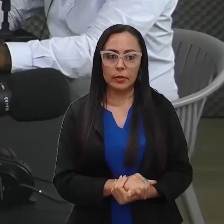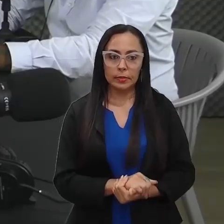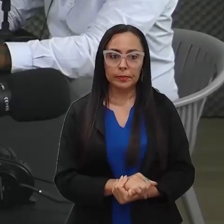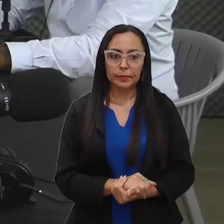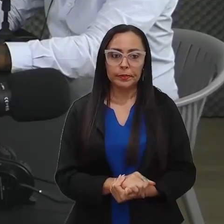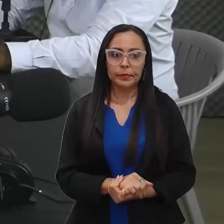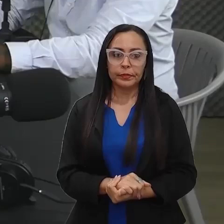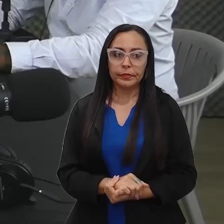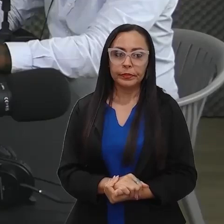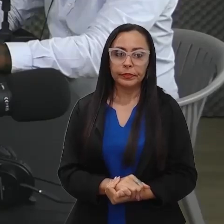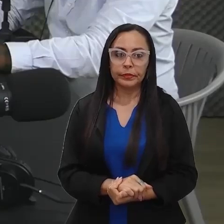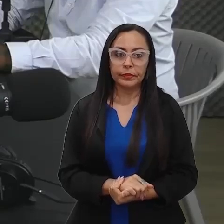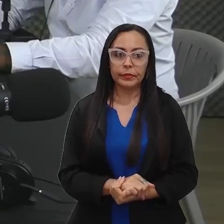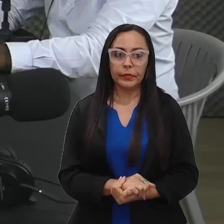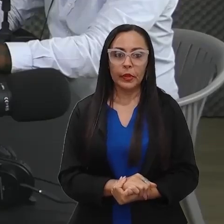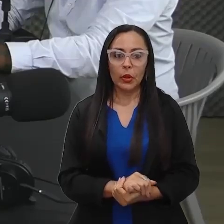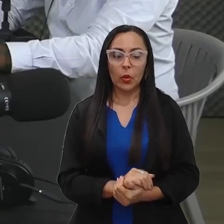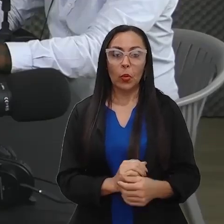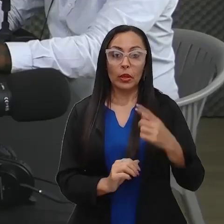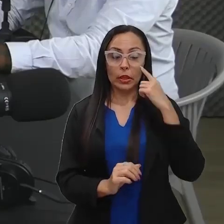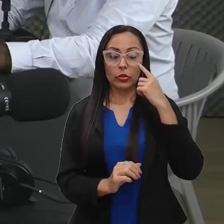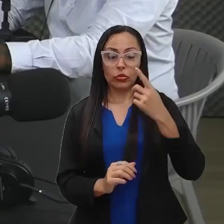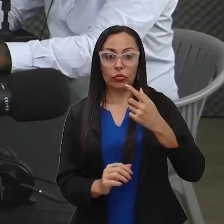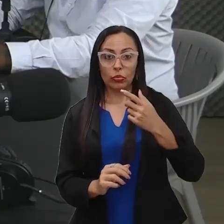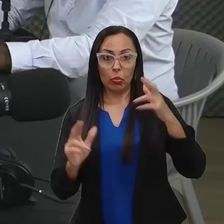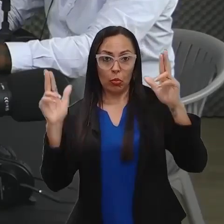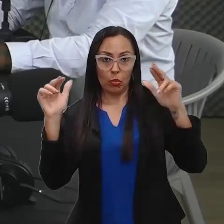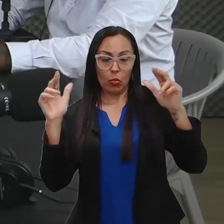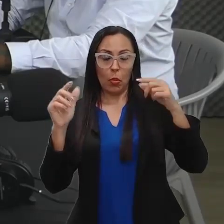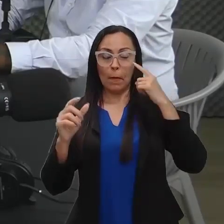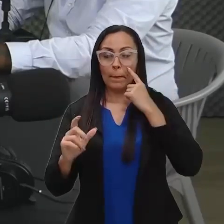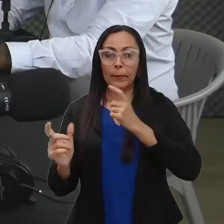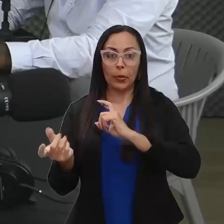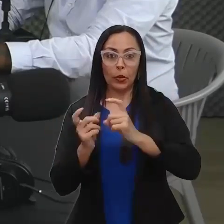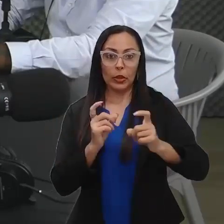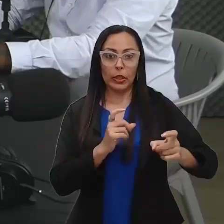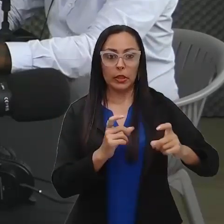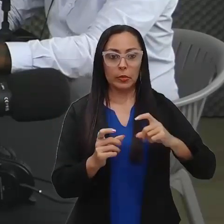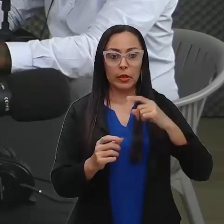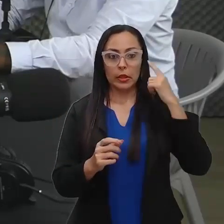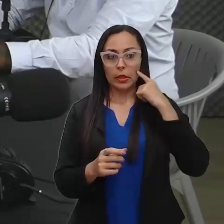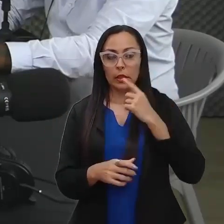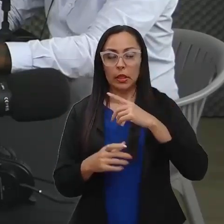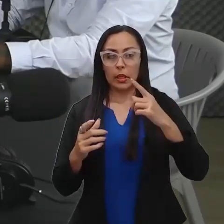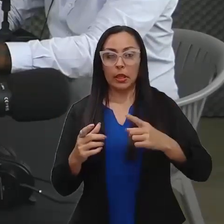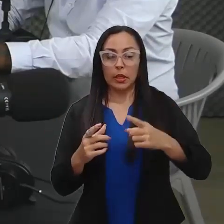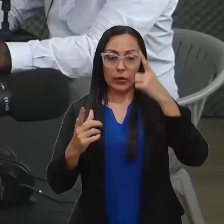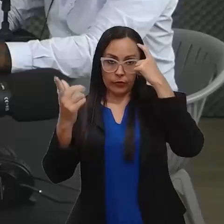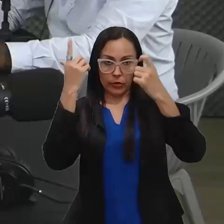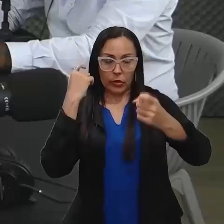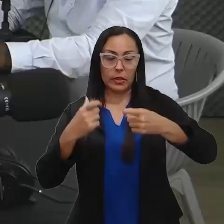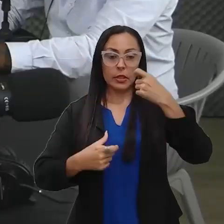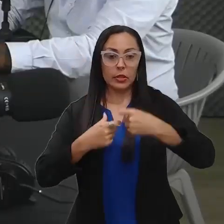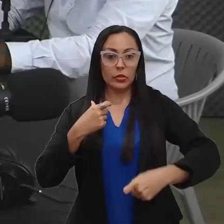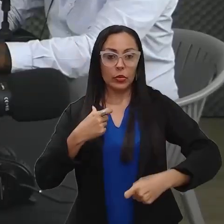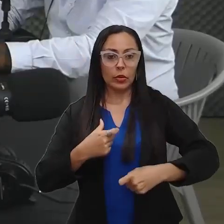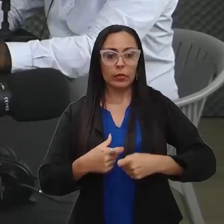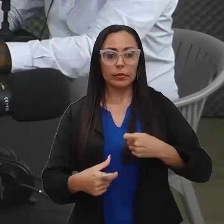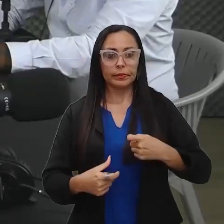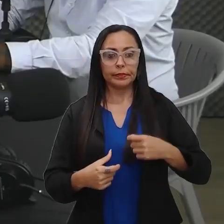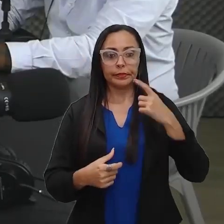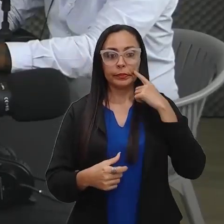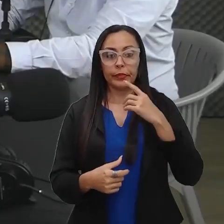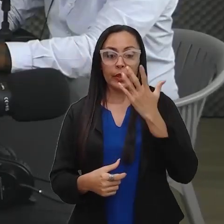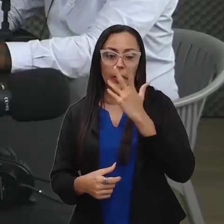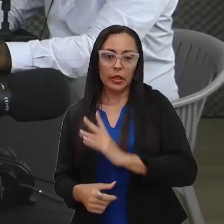Verdade. Veja, uma das questões mais sérias em relação à questão da violência sexual é a seguinte: a